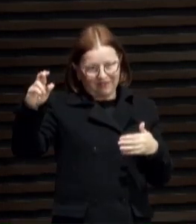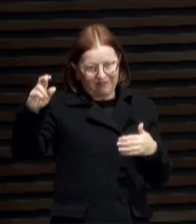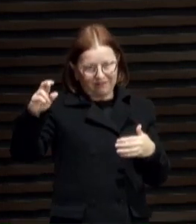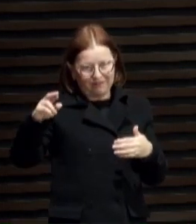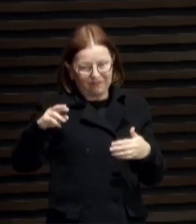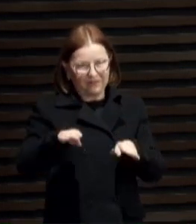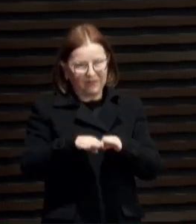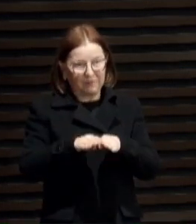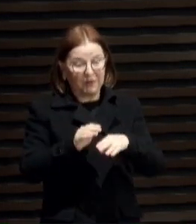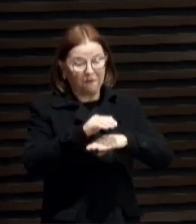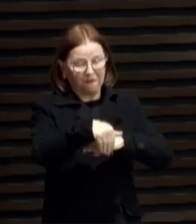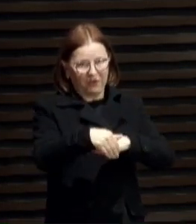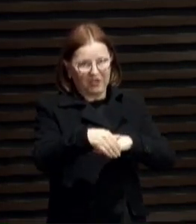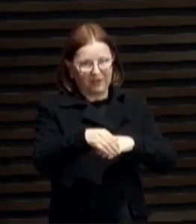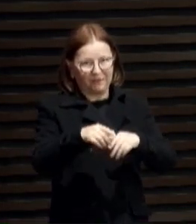Israel.